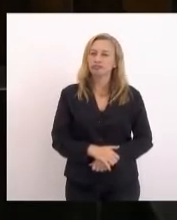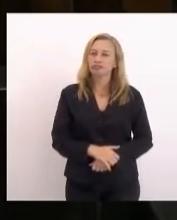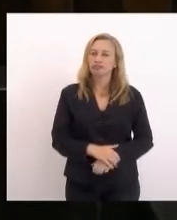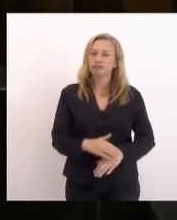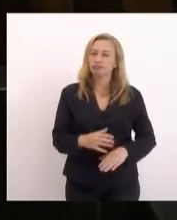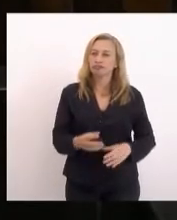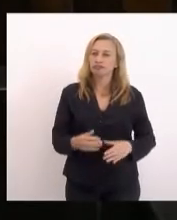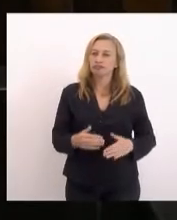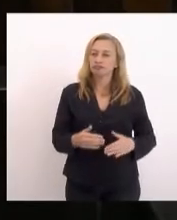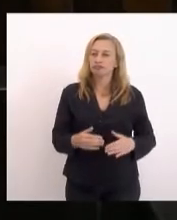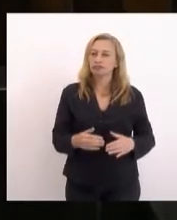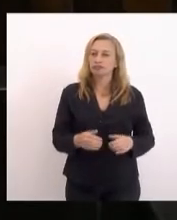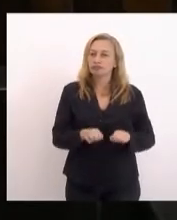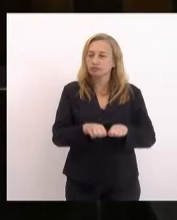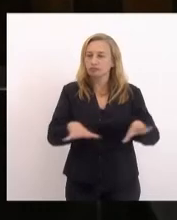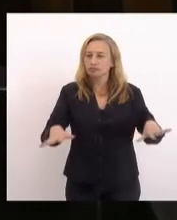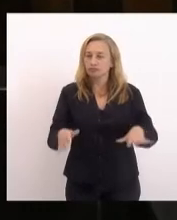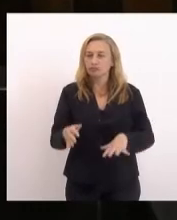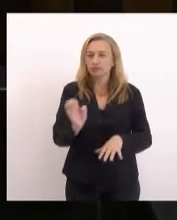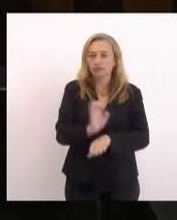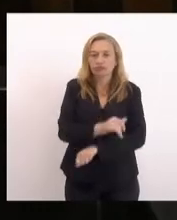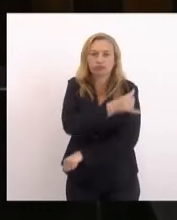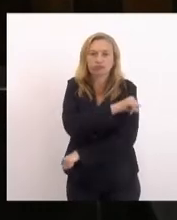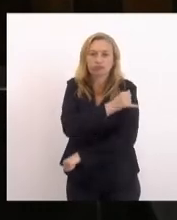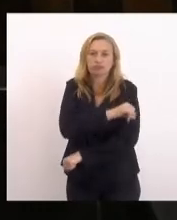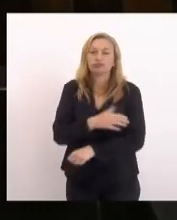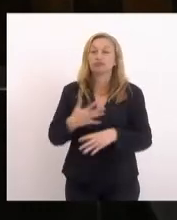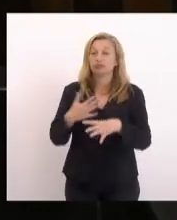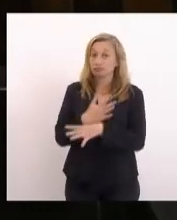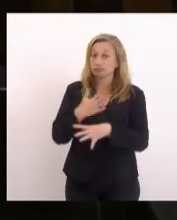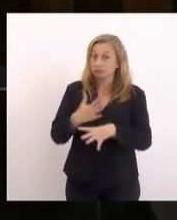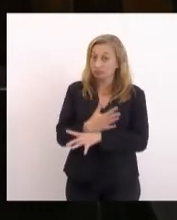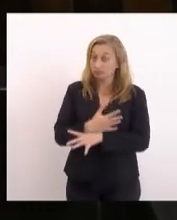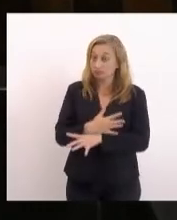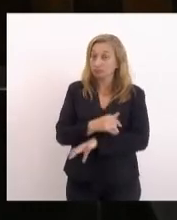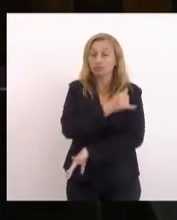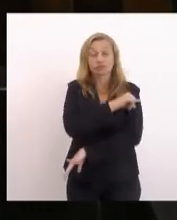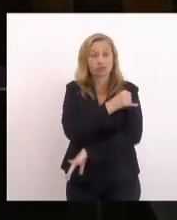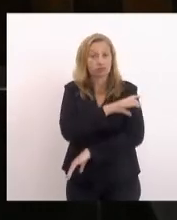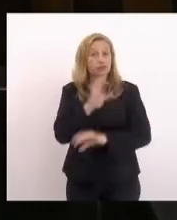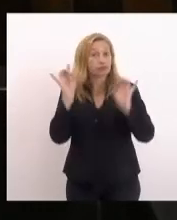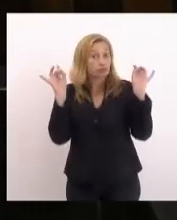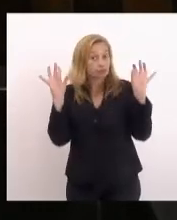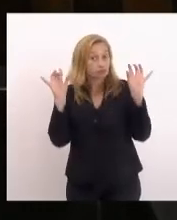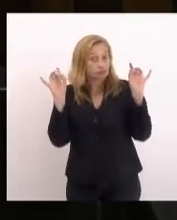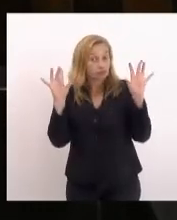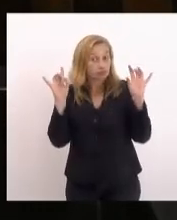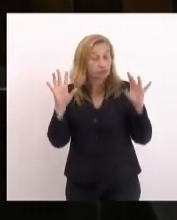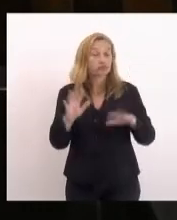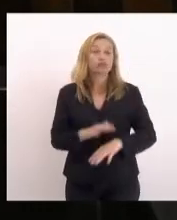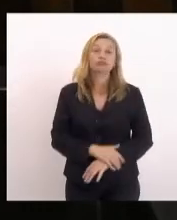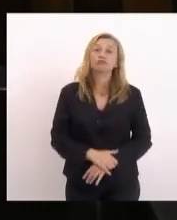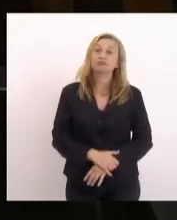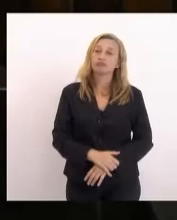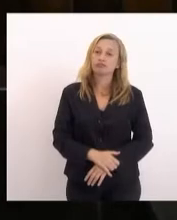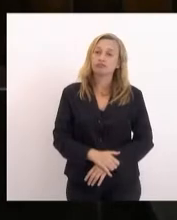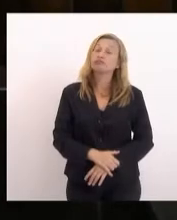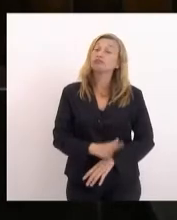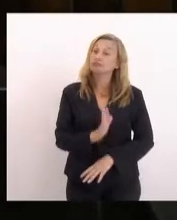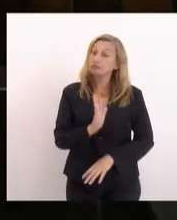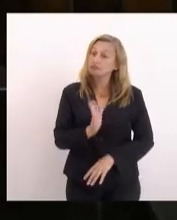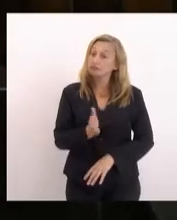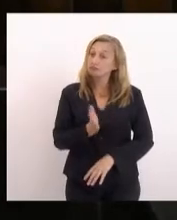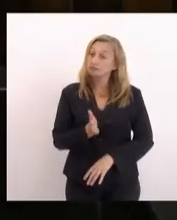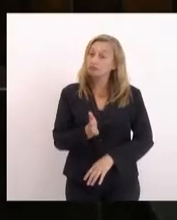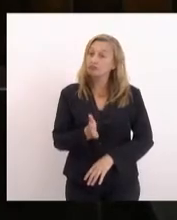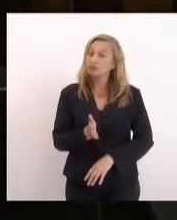Rio de Janeiro. E na cidade do Rio de Janeiro, em especial, talvez já esteja entrando no